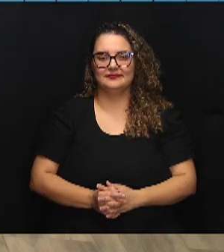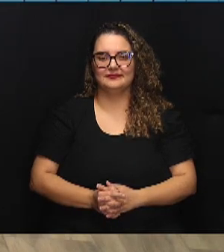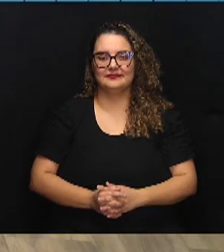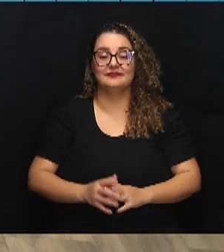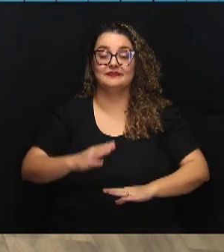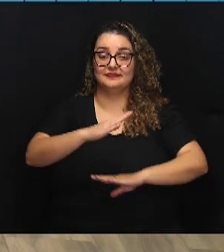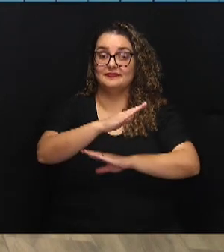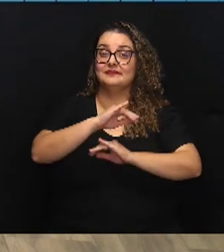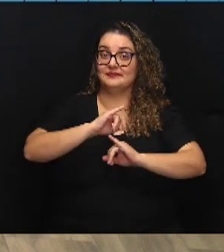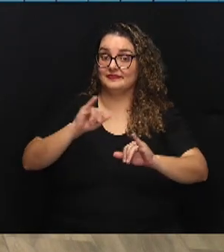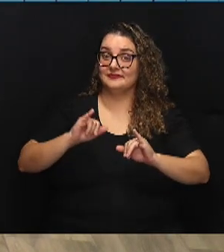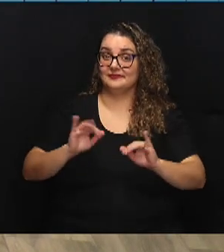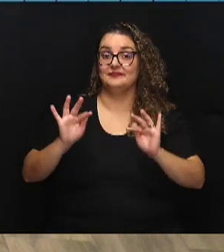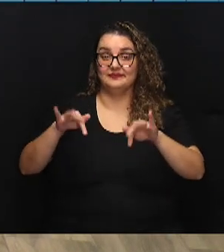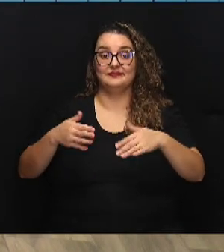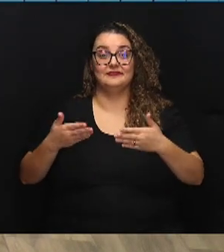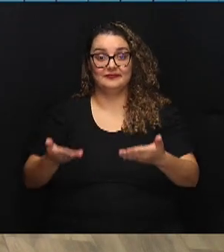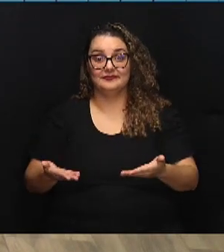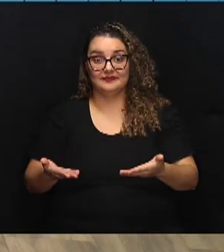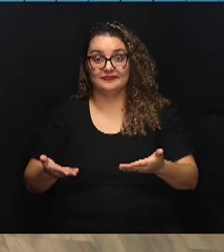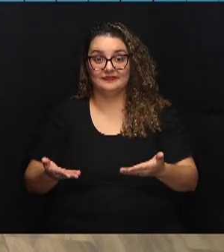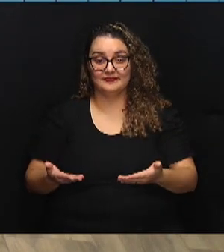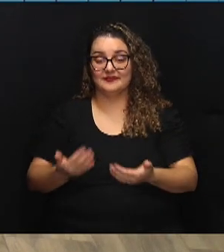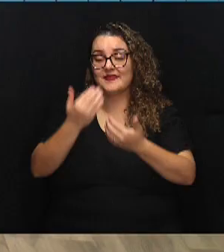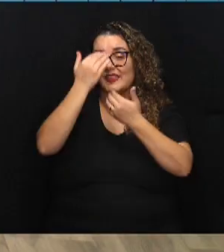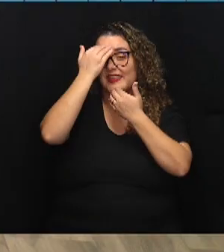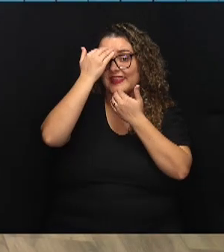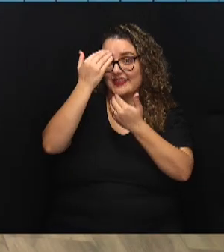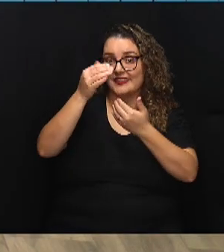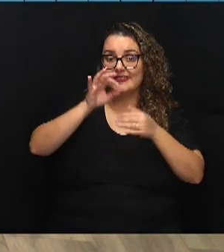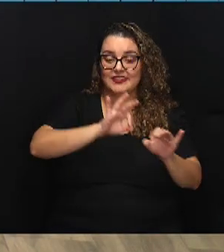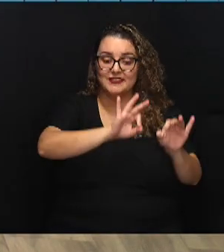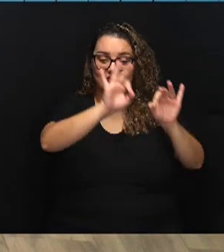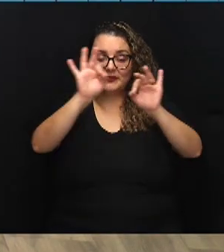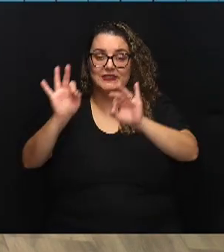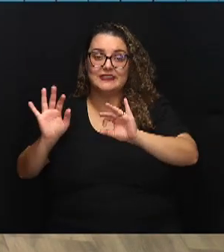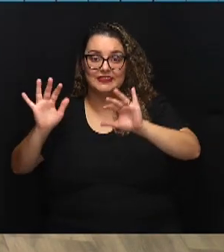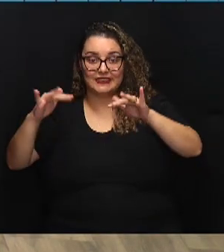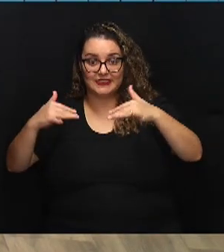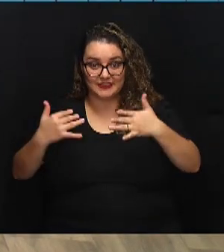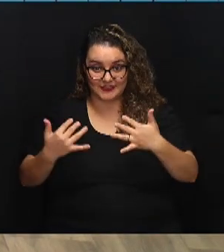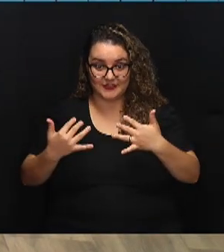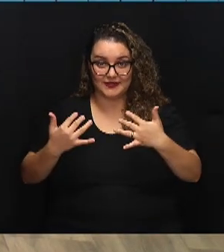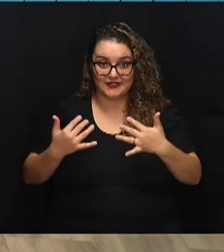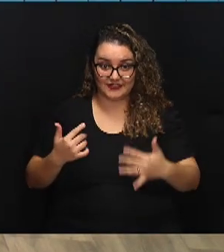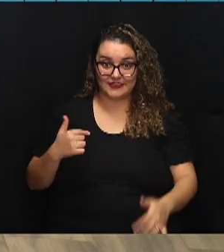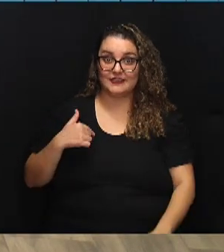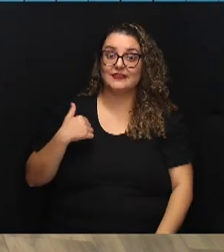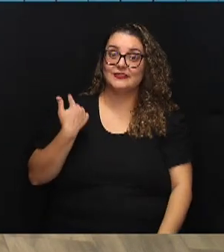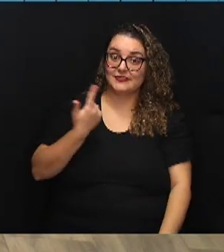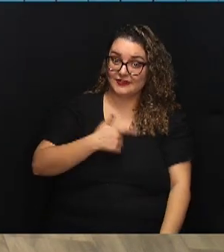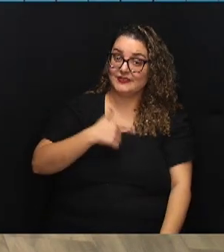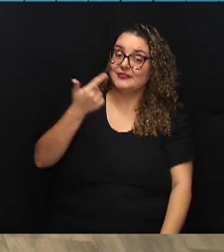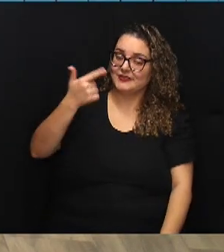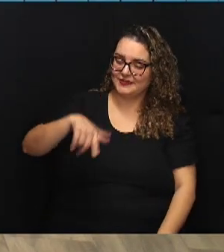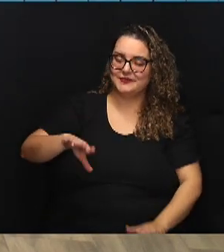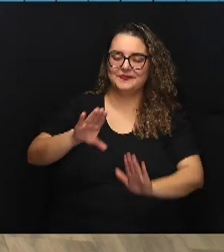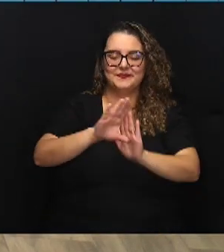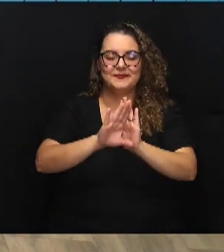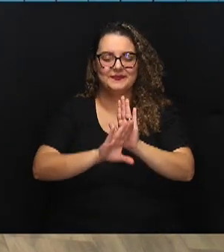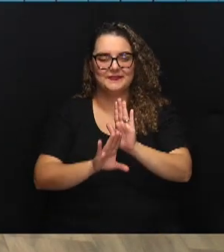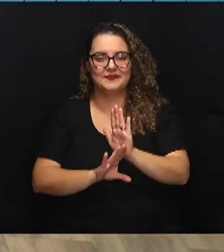O Jornal Câmara Notícia fica por aqui. Muito obrigado pela sua companhia, pela sua audiência. Continue na